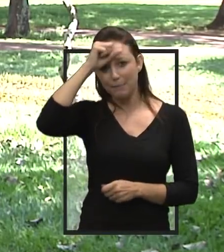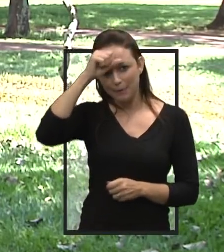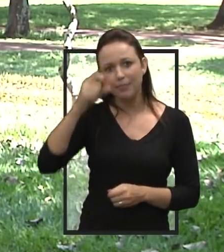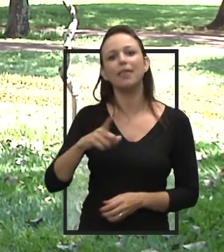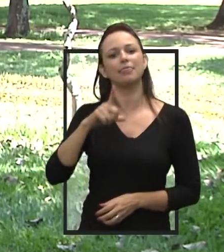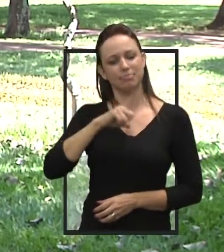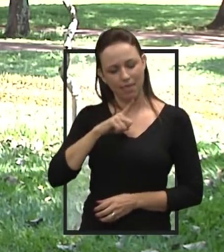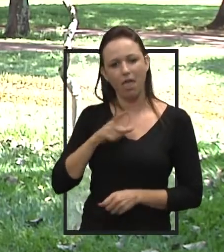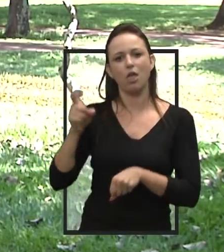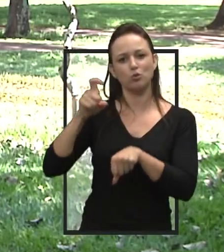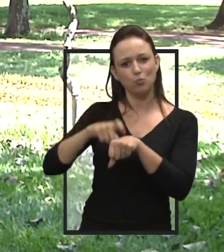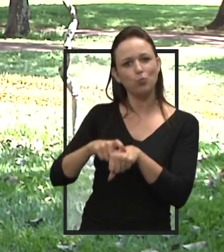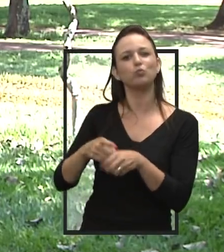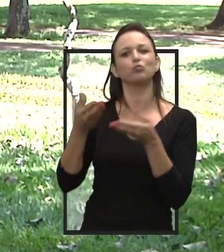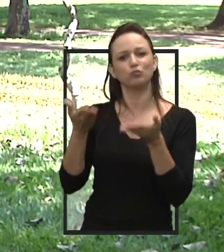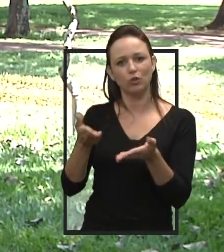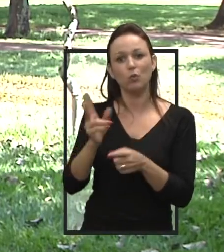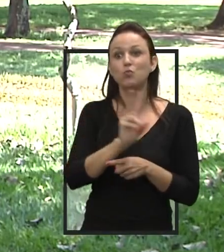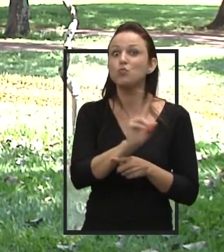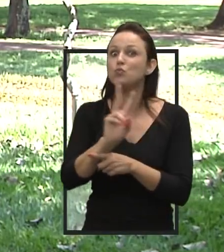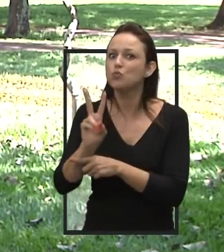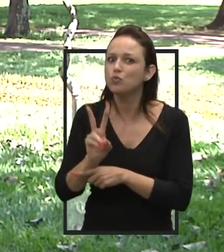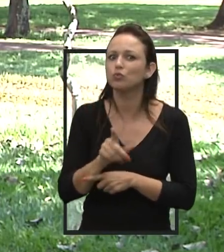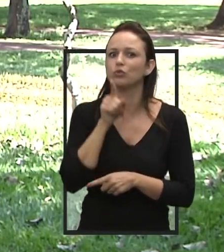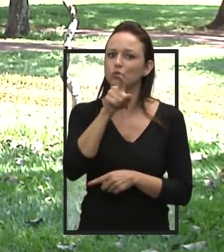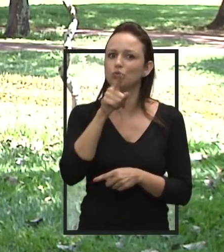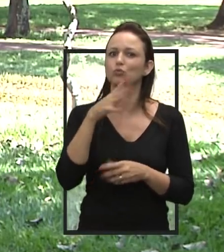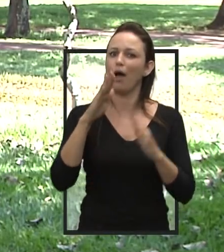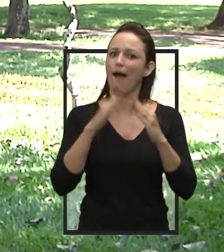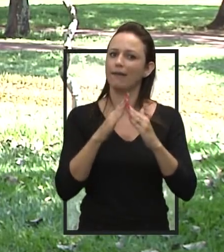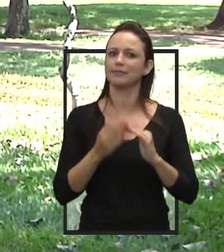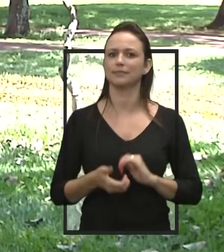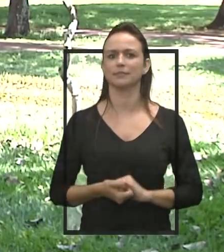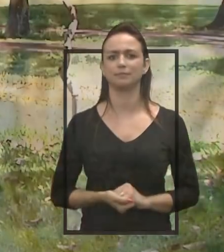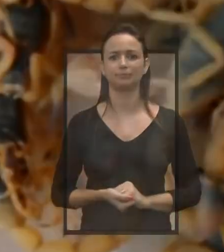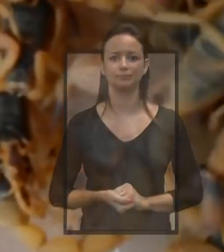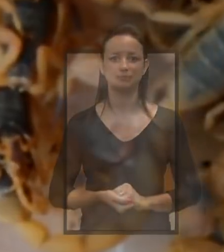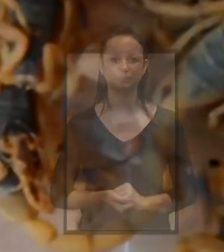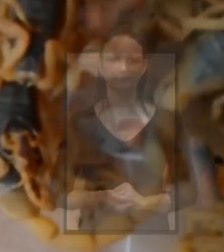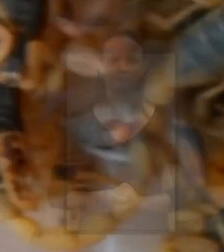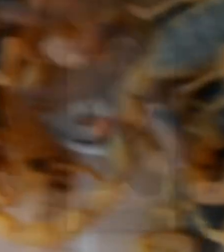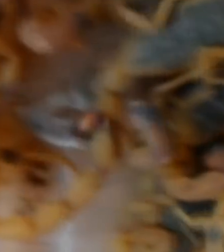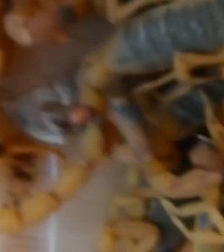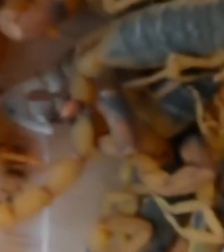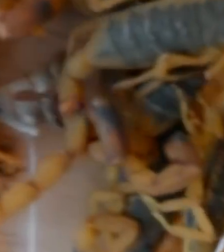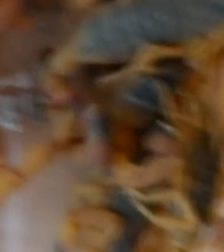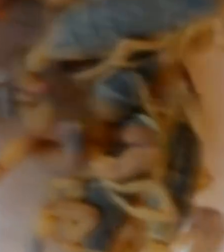a conviver com ele, você tem que aprender a ser vigilante, você tem que aprender a cuidar bem da sua casa.